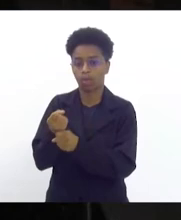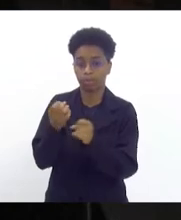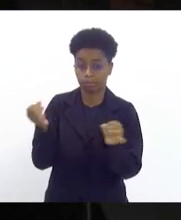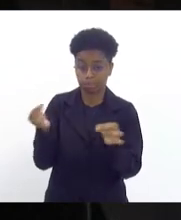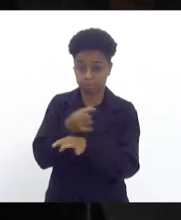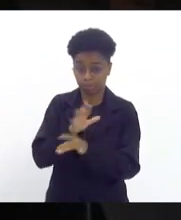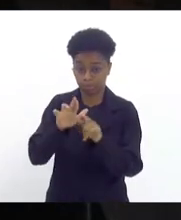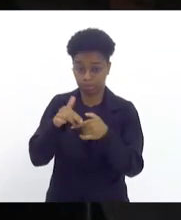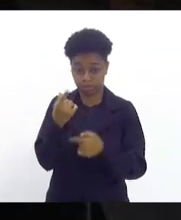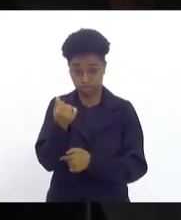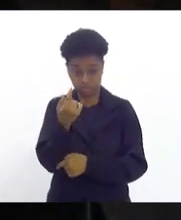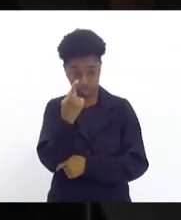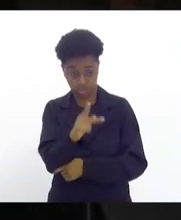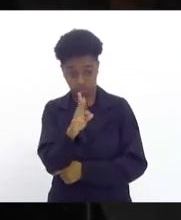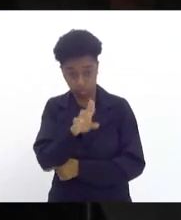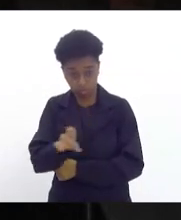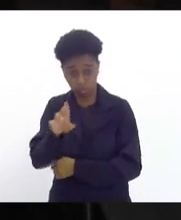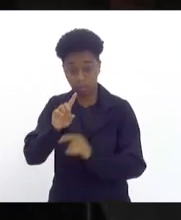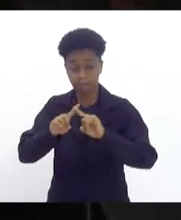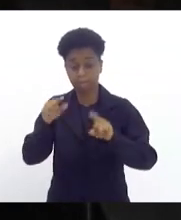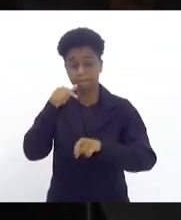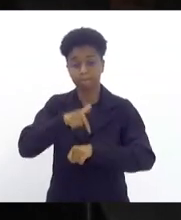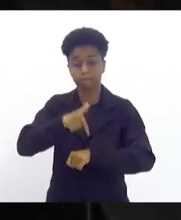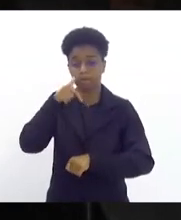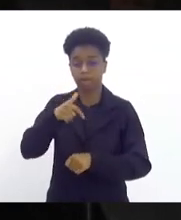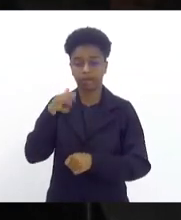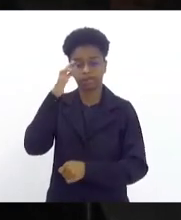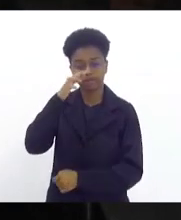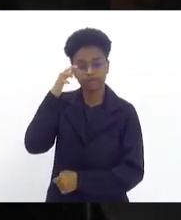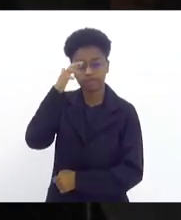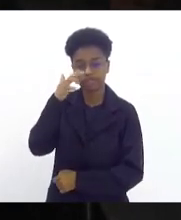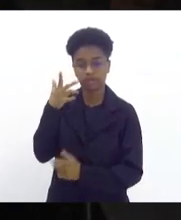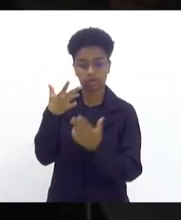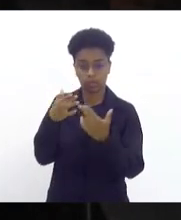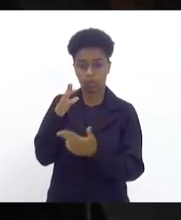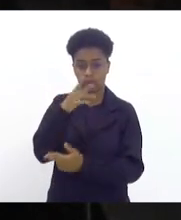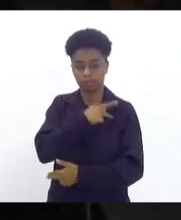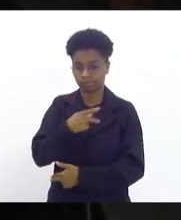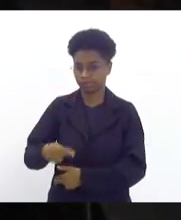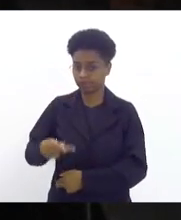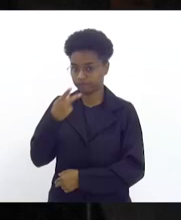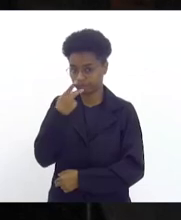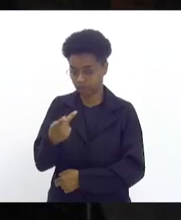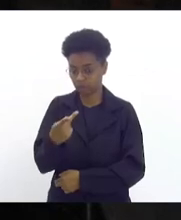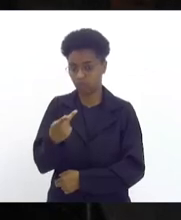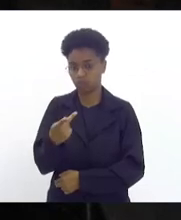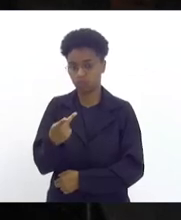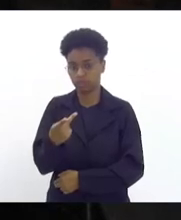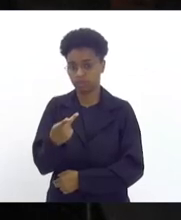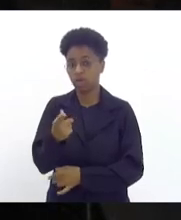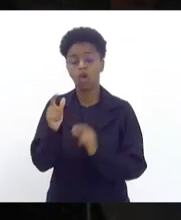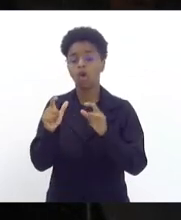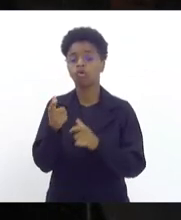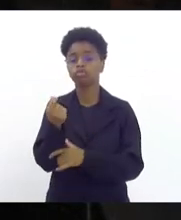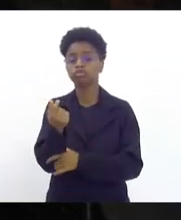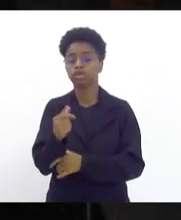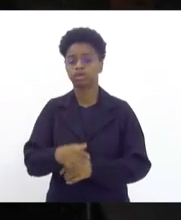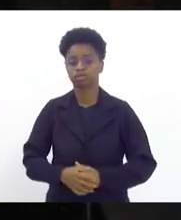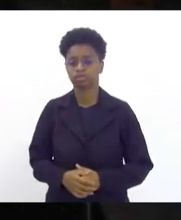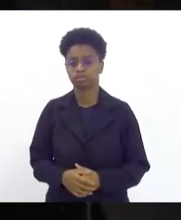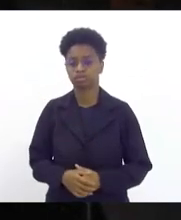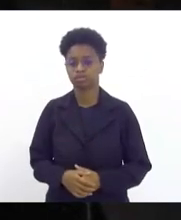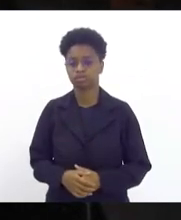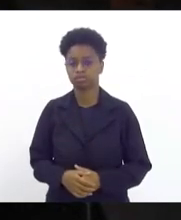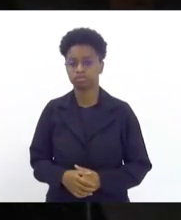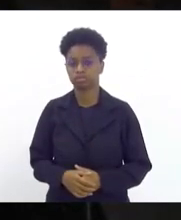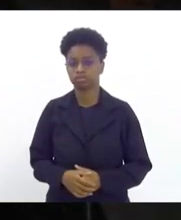seu dinheiro mas na hora de fiscalizar como bem colocou o presidente mascoalberto cadê o dinheiro e